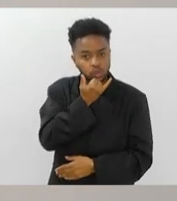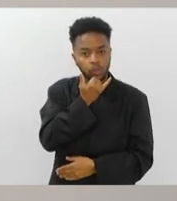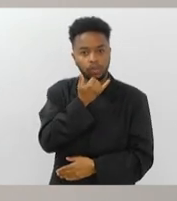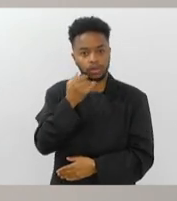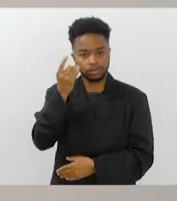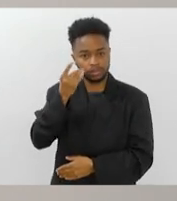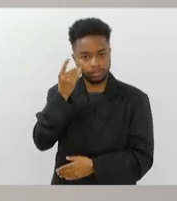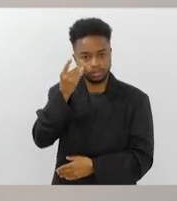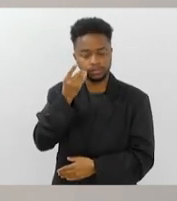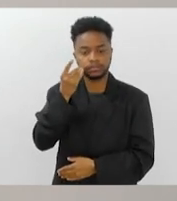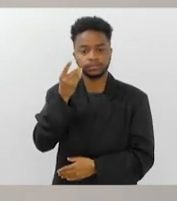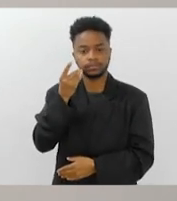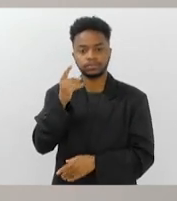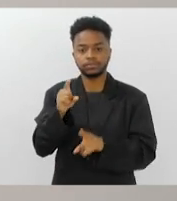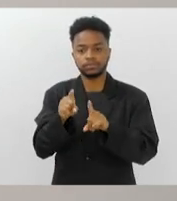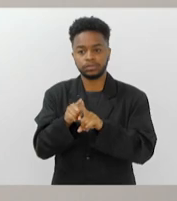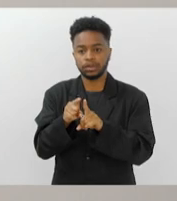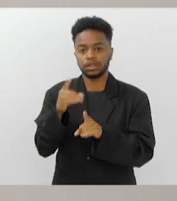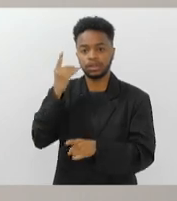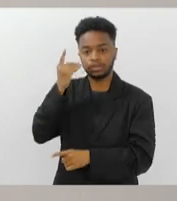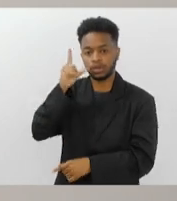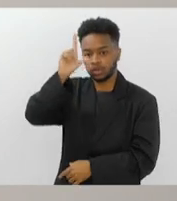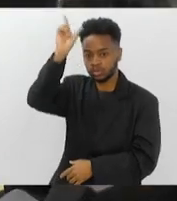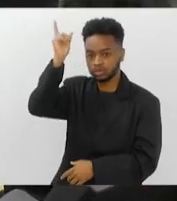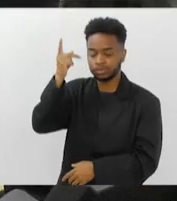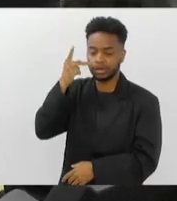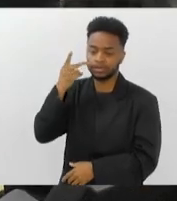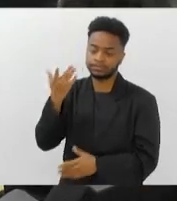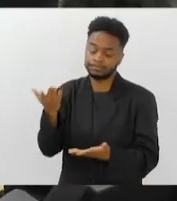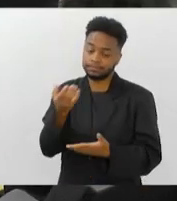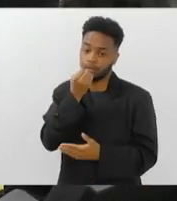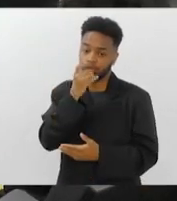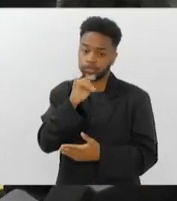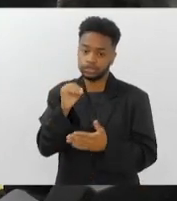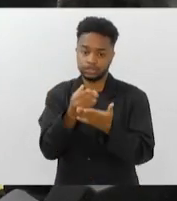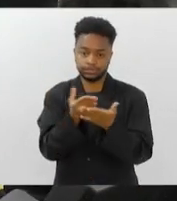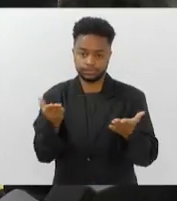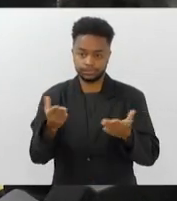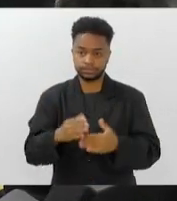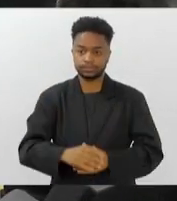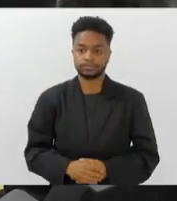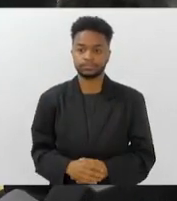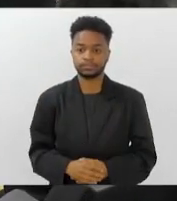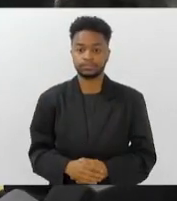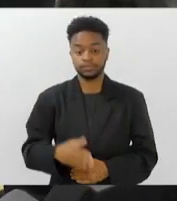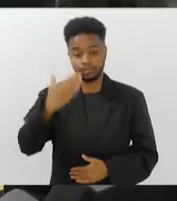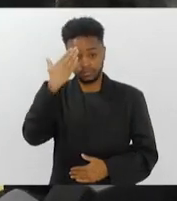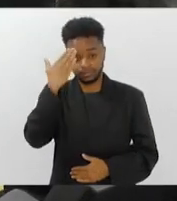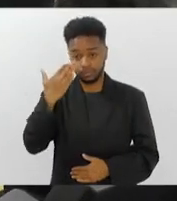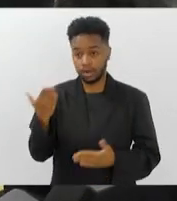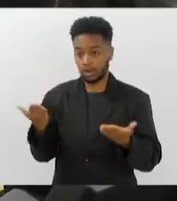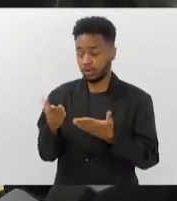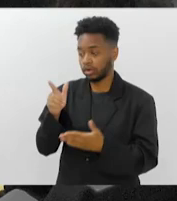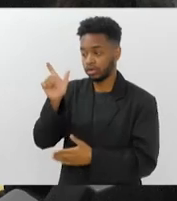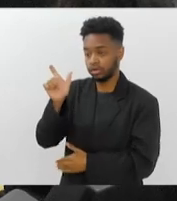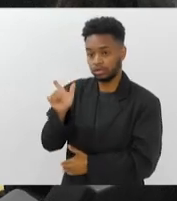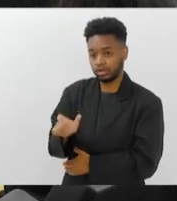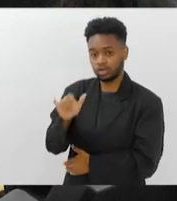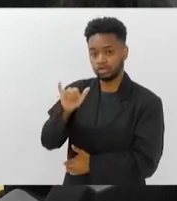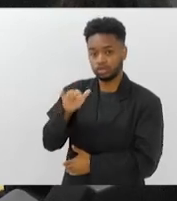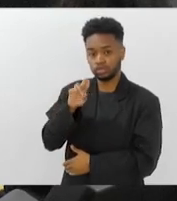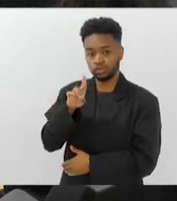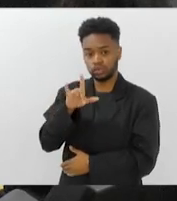como vice presidente dessa dessa comissão Um bom dia a todos Obrigada Dra Juliana por